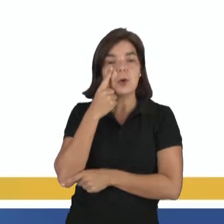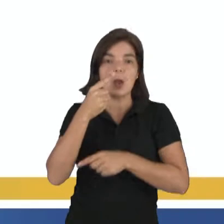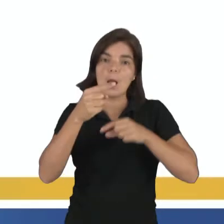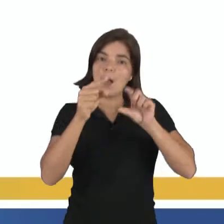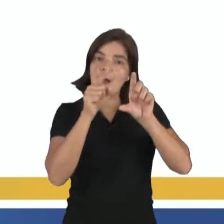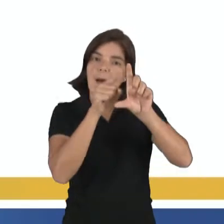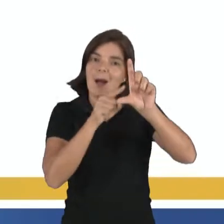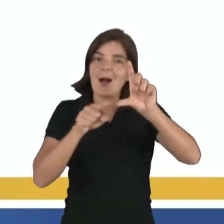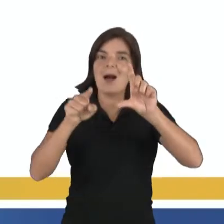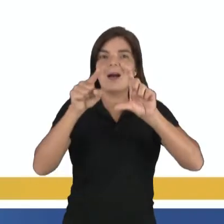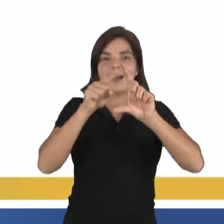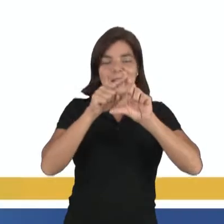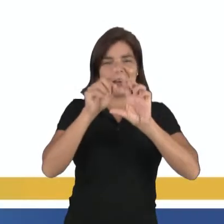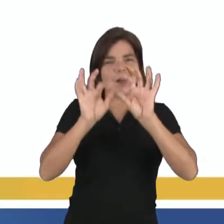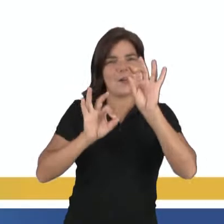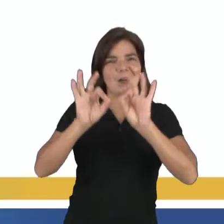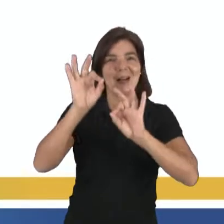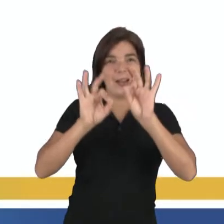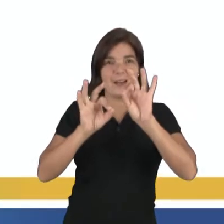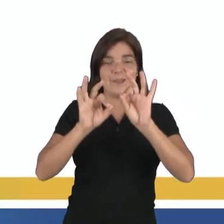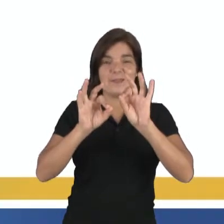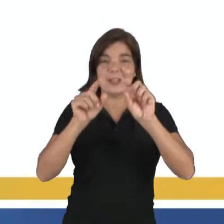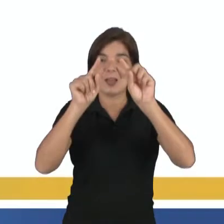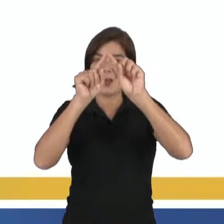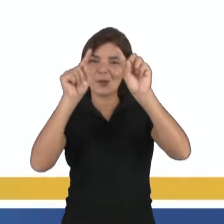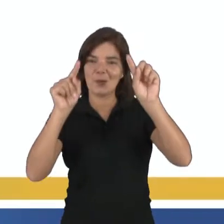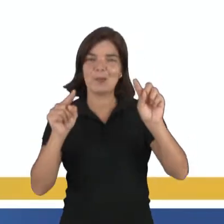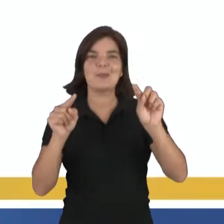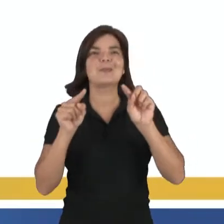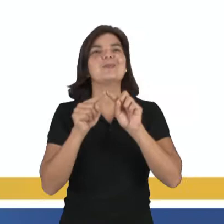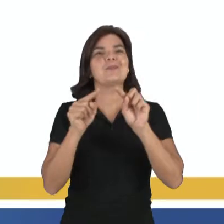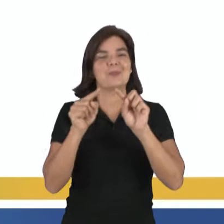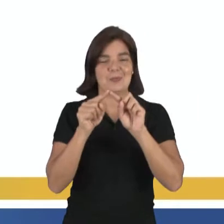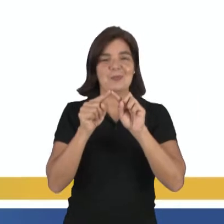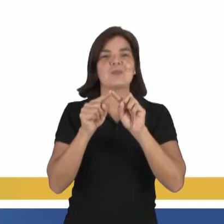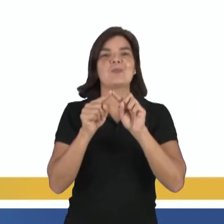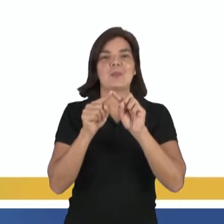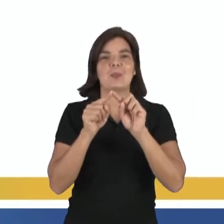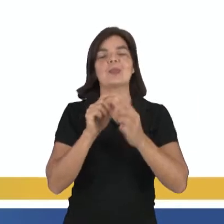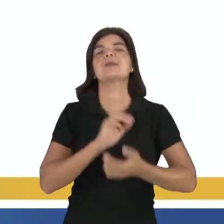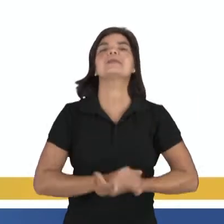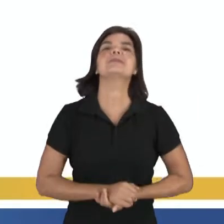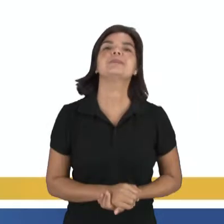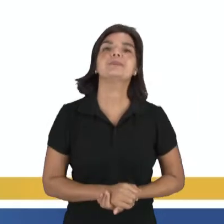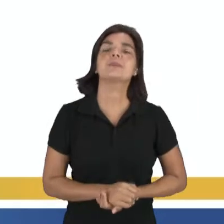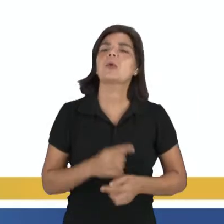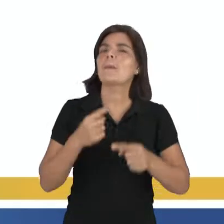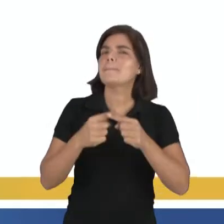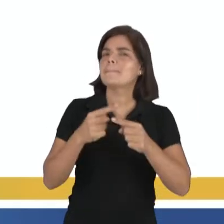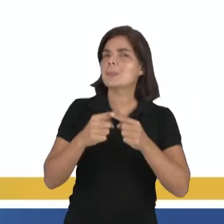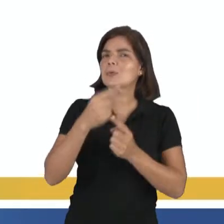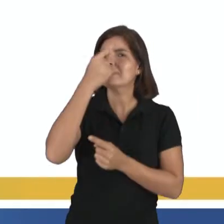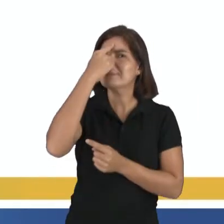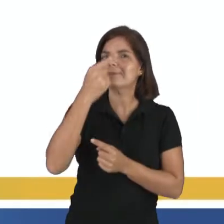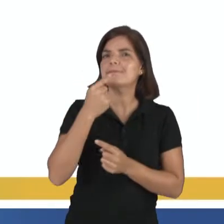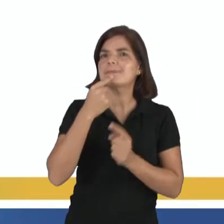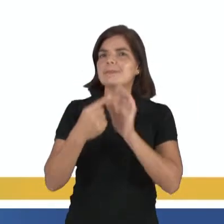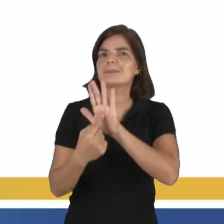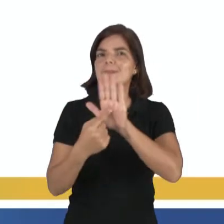que é feita, que na verdade não é uma roda, mas que é feito em formato quadriculado. Por que eu trouxe essa